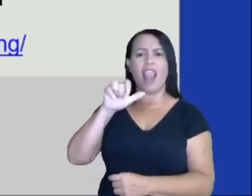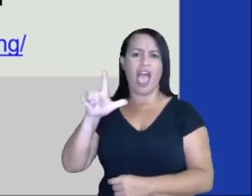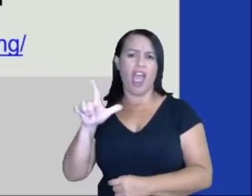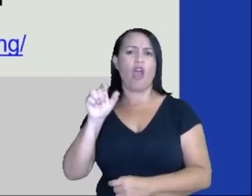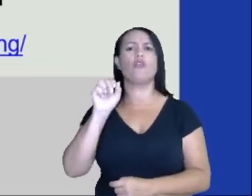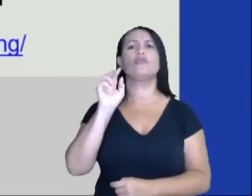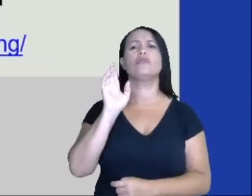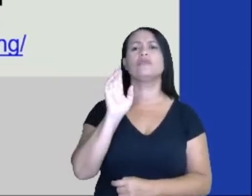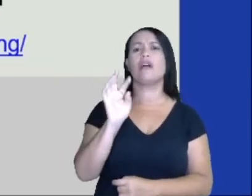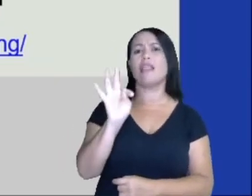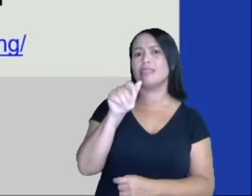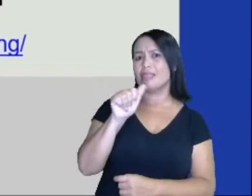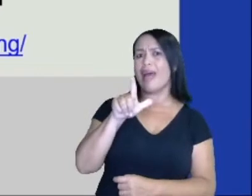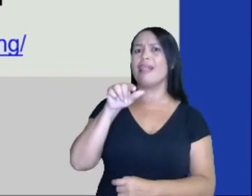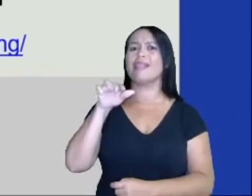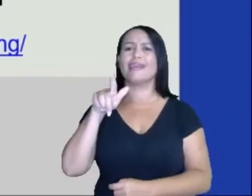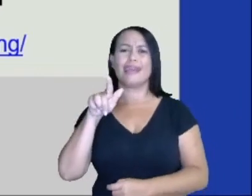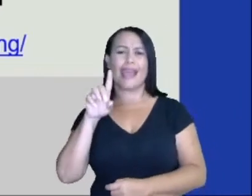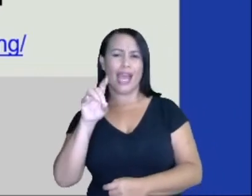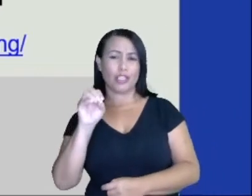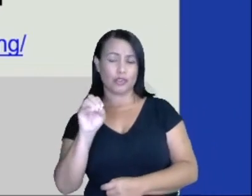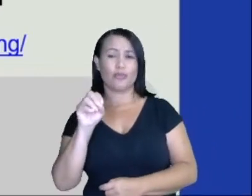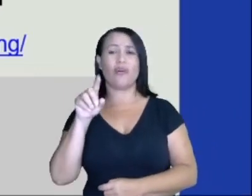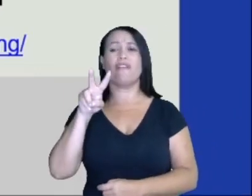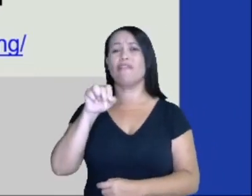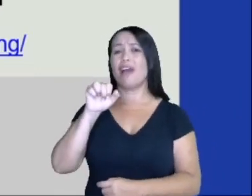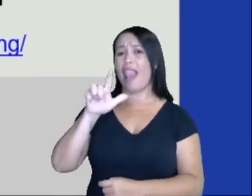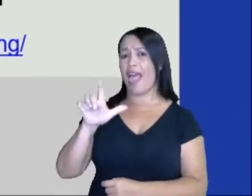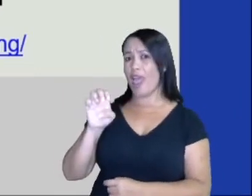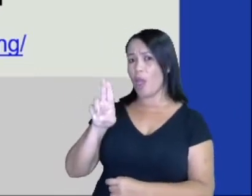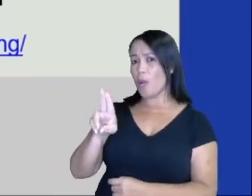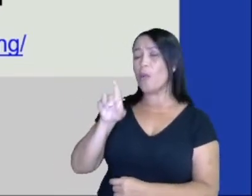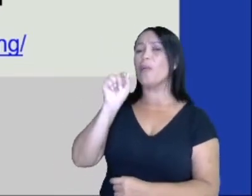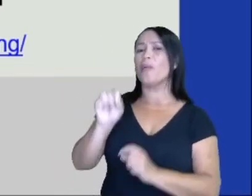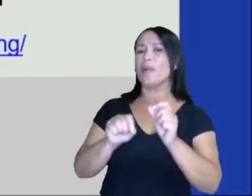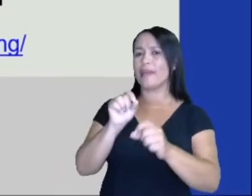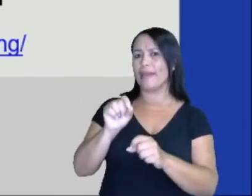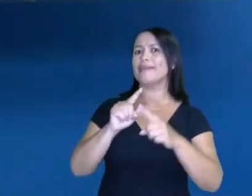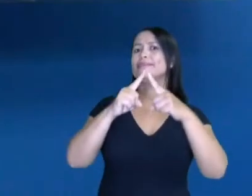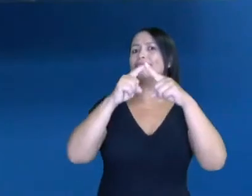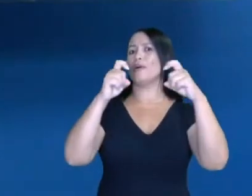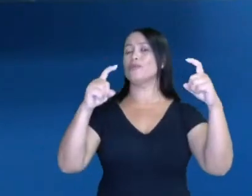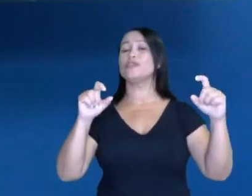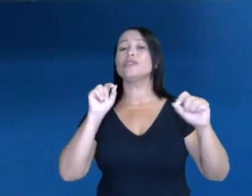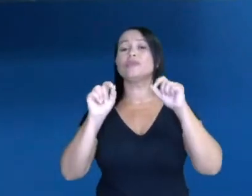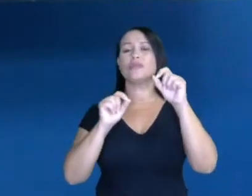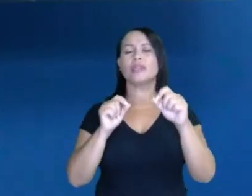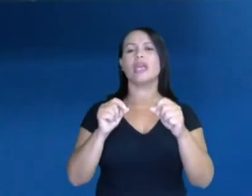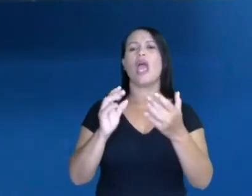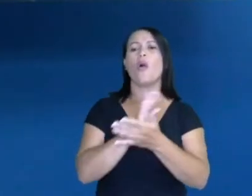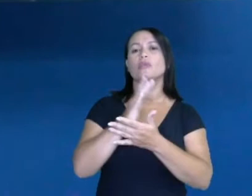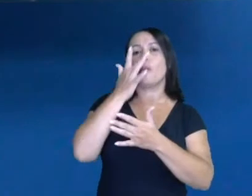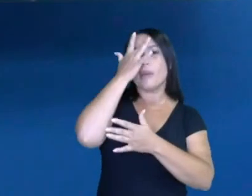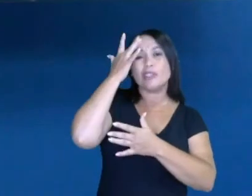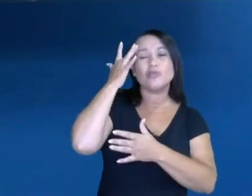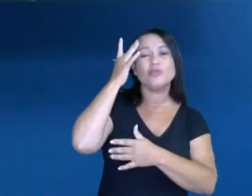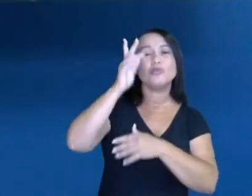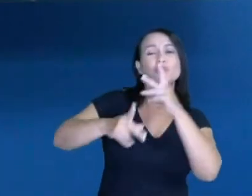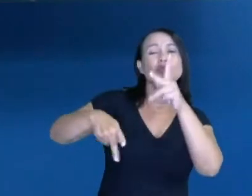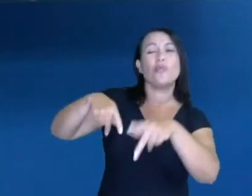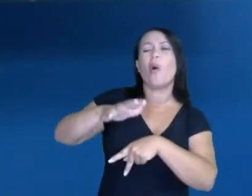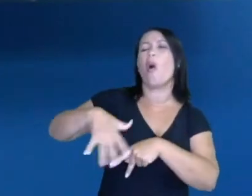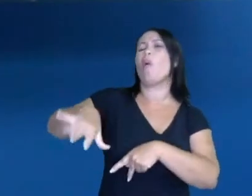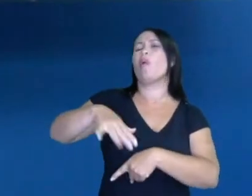pô, tá ligado, zoar, valeu. As gírias são expressões populares que nós utilizamos no nosso